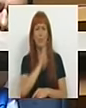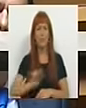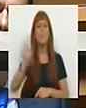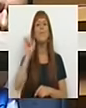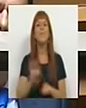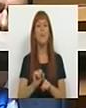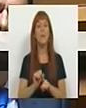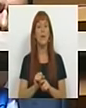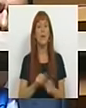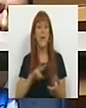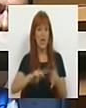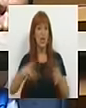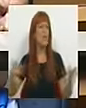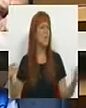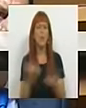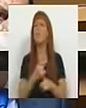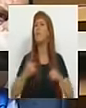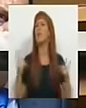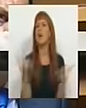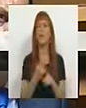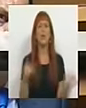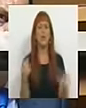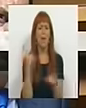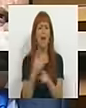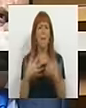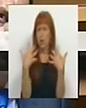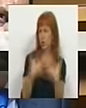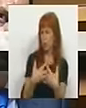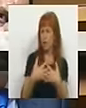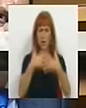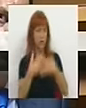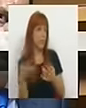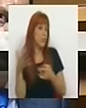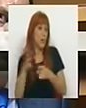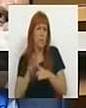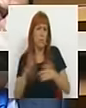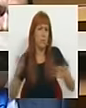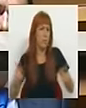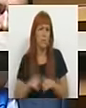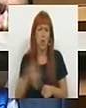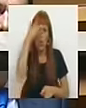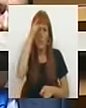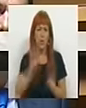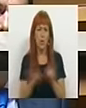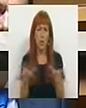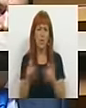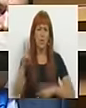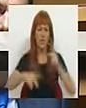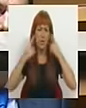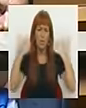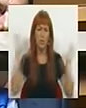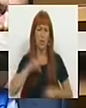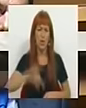execução das reformas, por que razão subsistem tantas dúvidas, por exemplo, no parecer do Conselho de Finanças